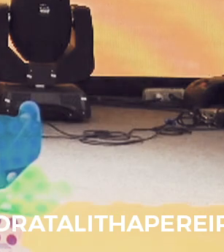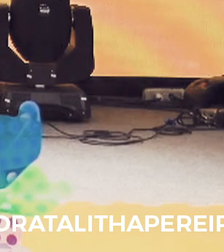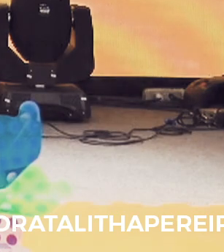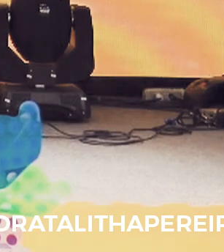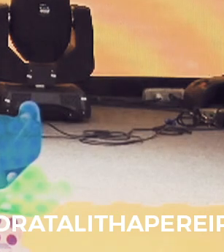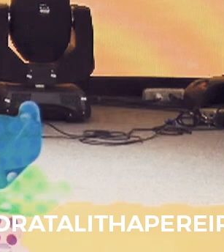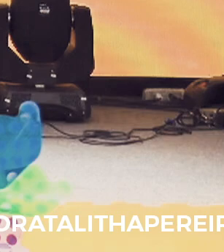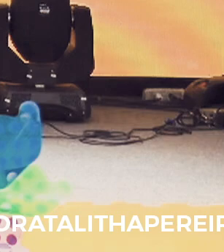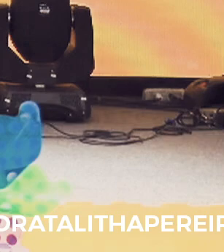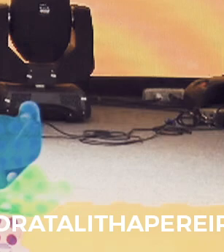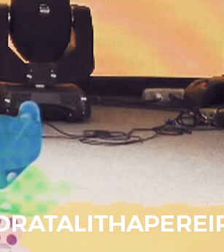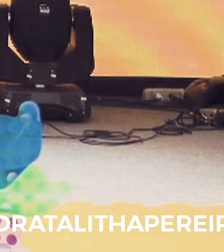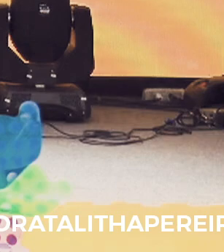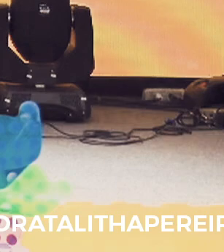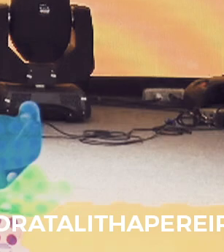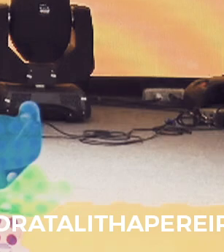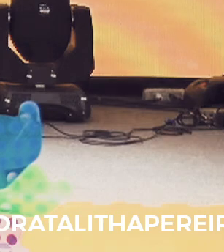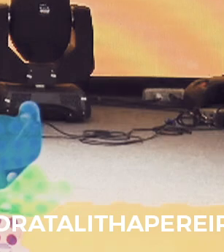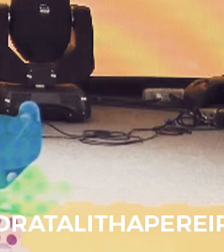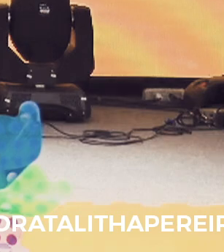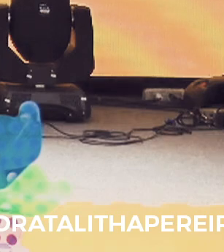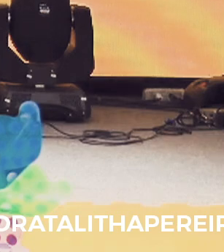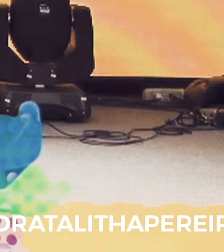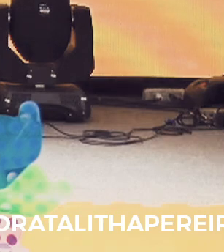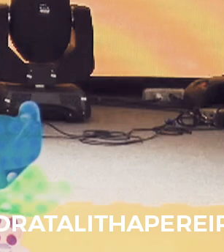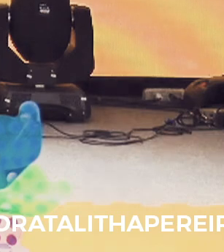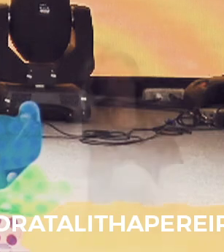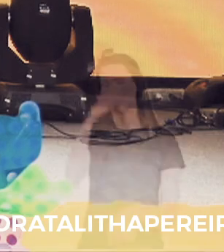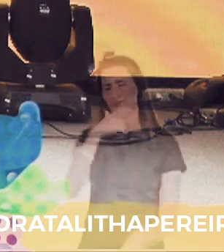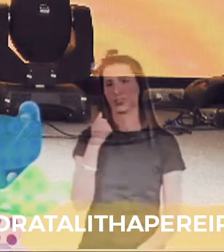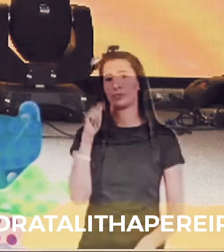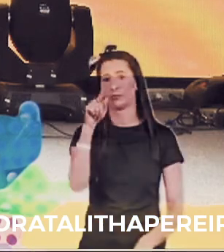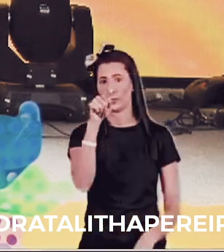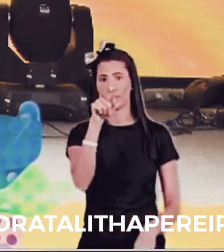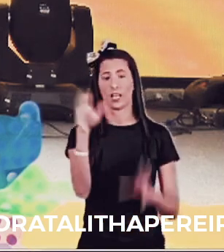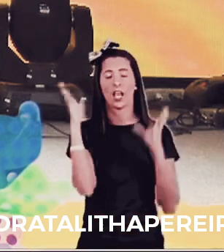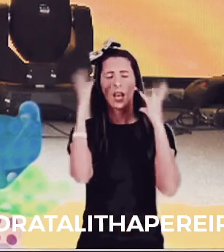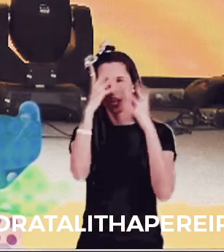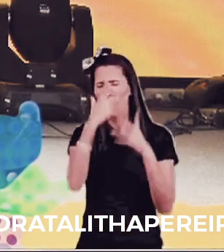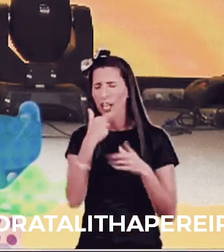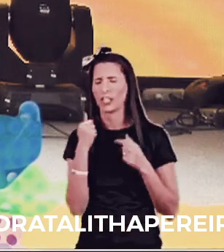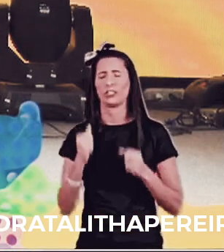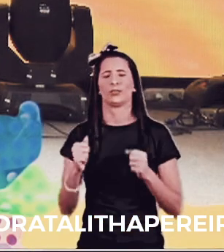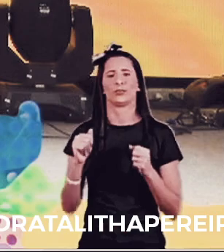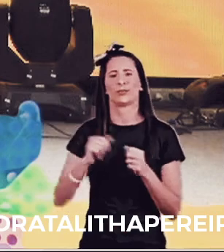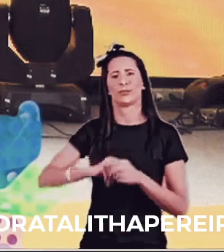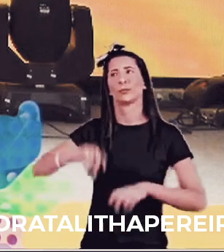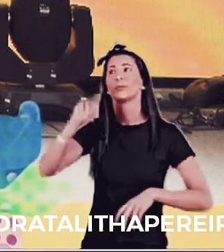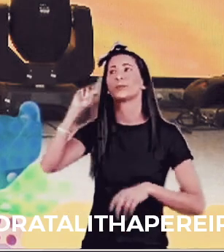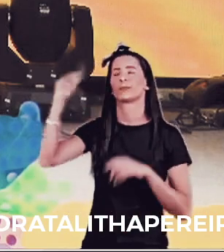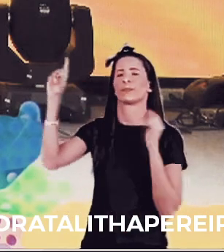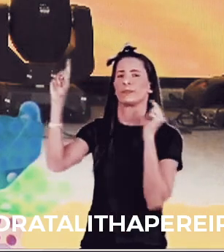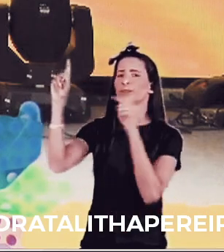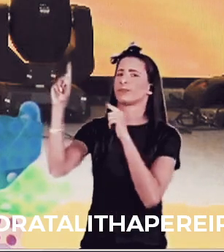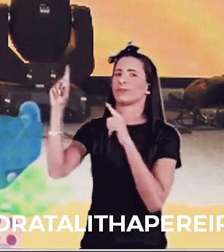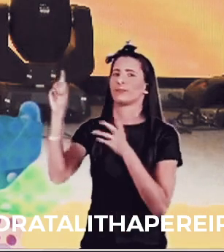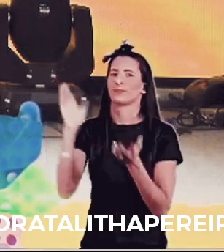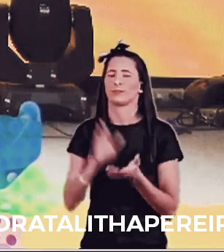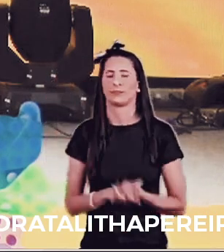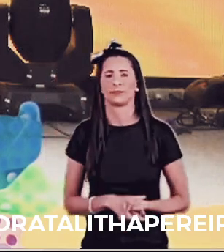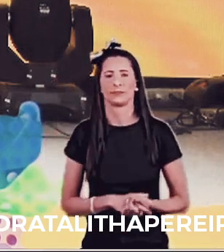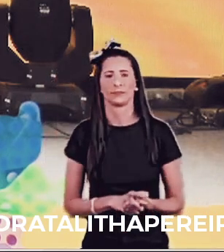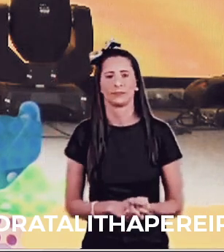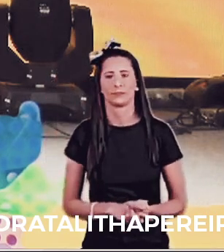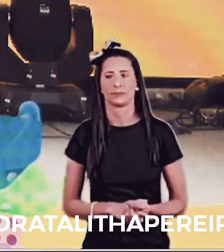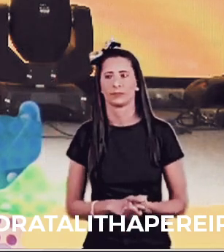são lindos. E vocês são lindos aos olhos do Senhor, tá? Vocês são príncipes e princesas do Senhor. Então, não caia nessa enganação, não,